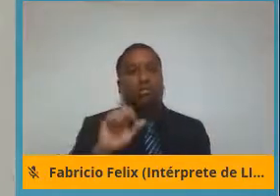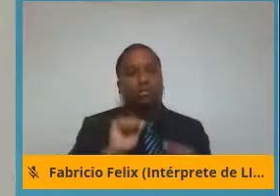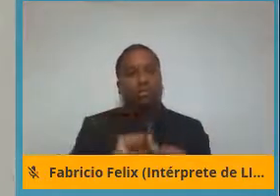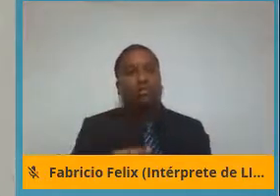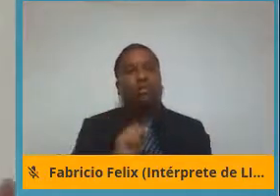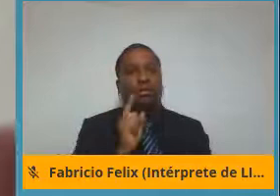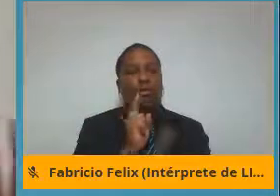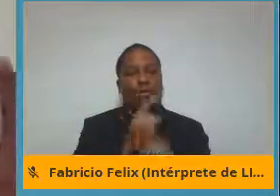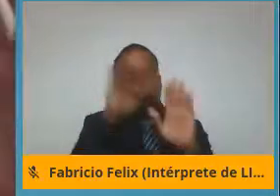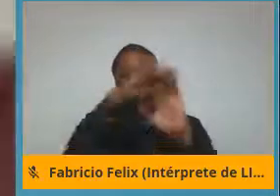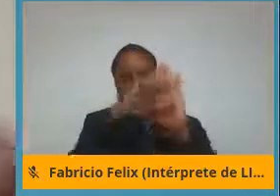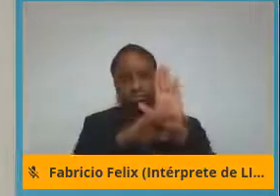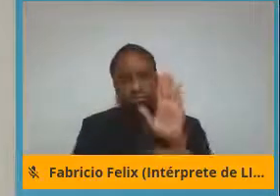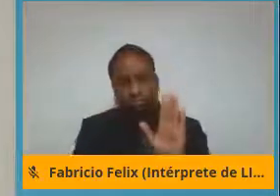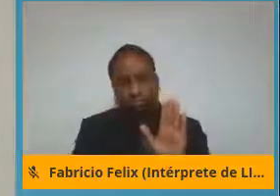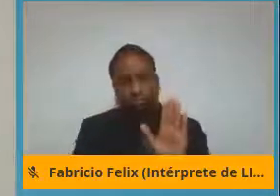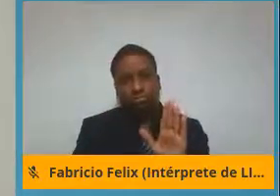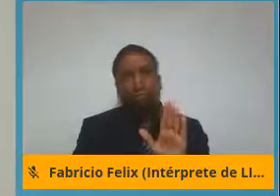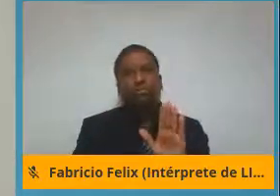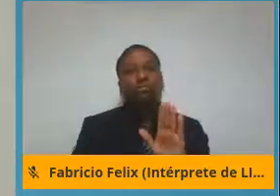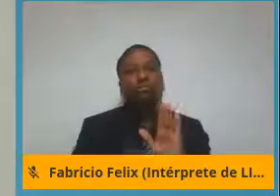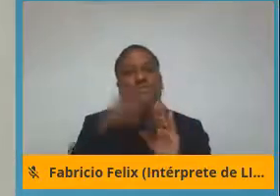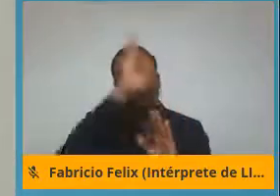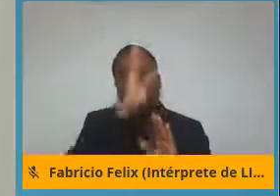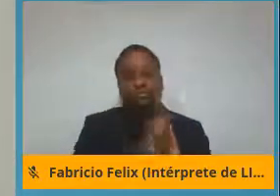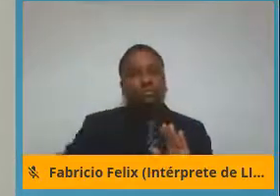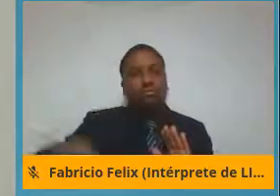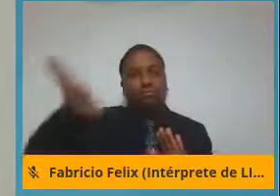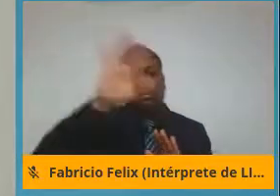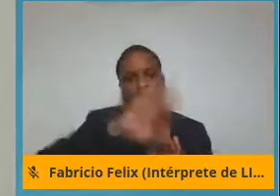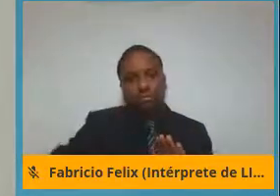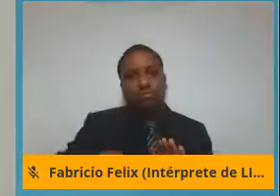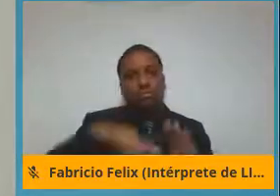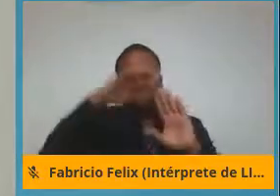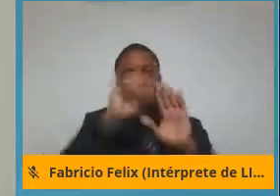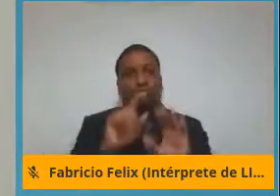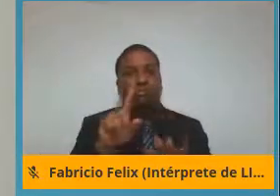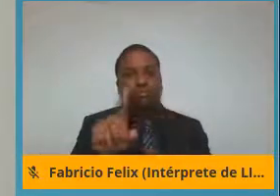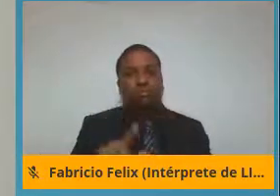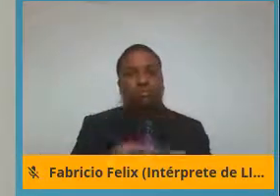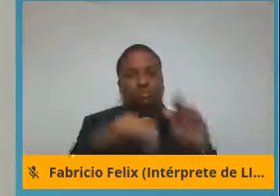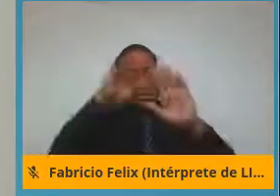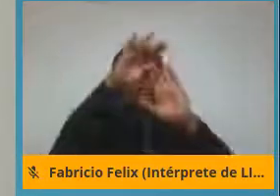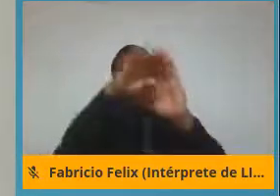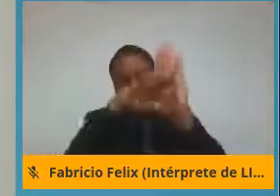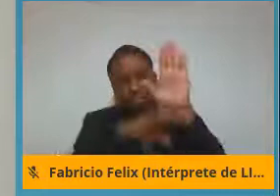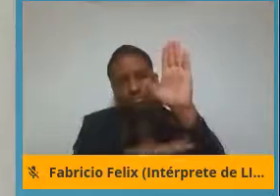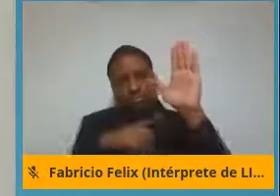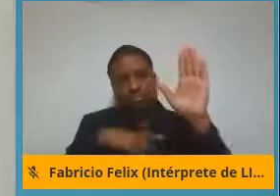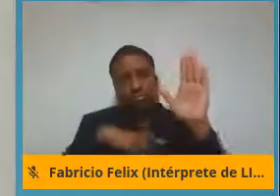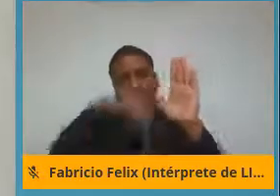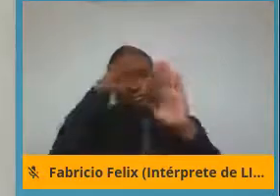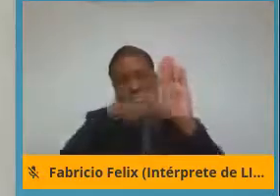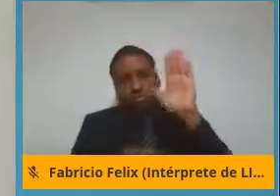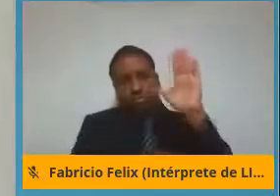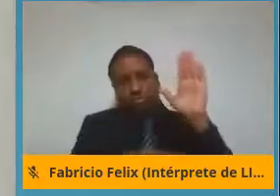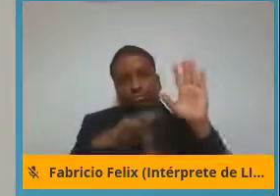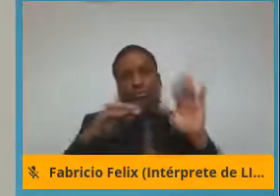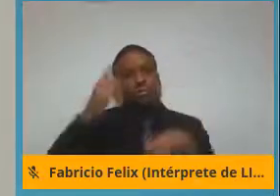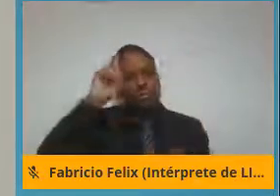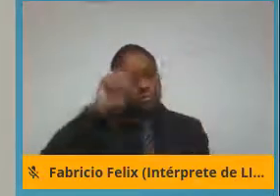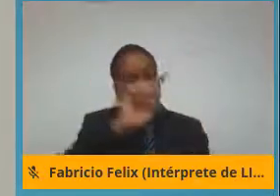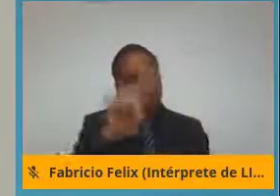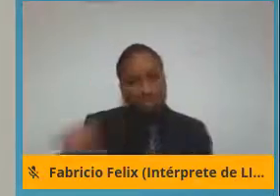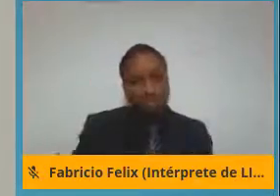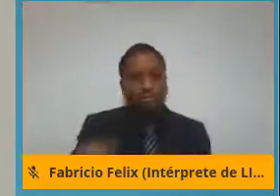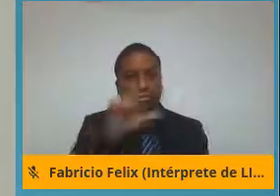do Nacional, assim que vocês entram, se rolar para baixo vai estar a programação toda, de todos os dias deles. E se no menuzinho de cidade escolher Maceió,